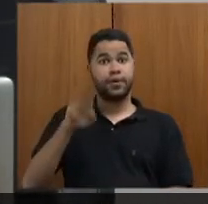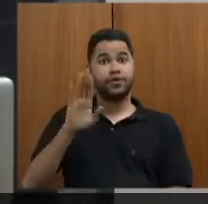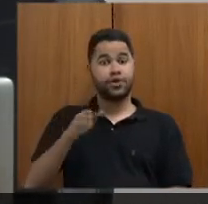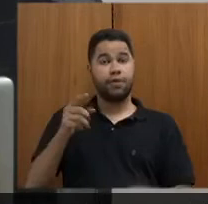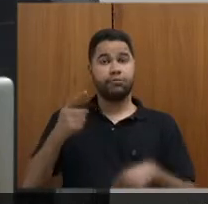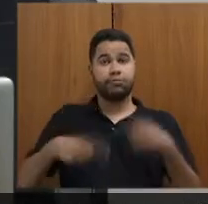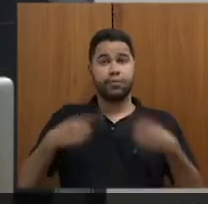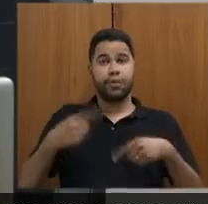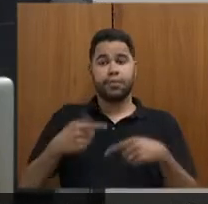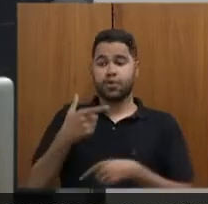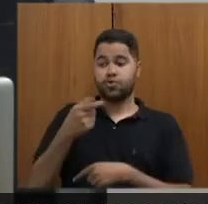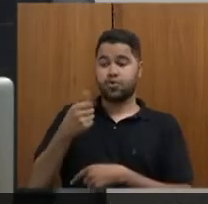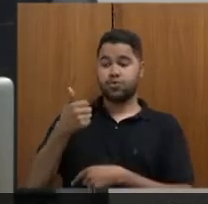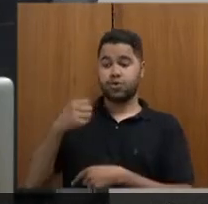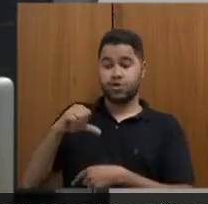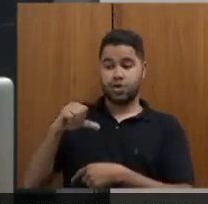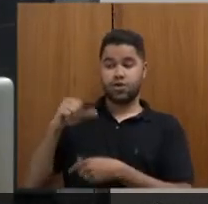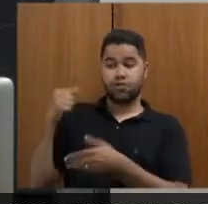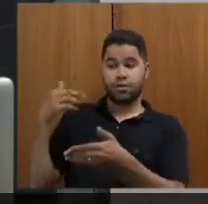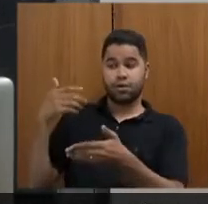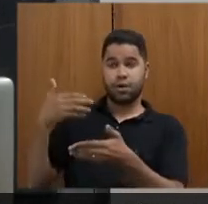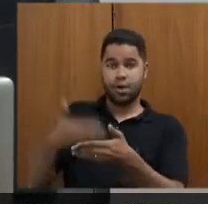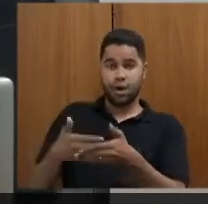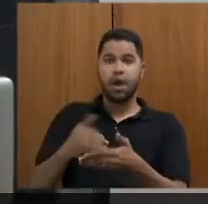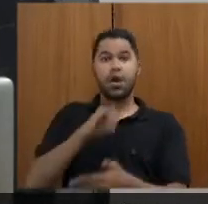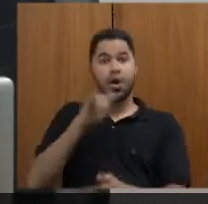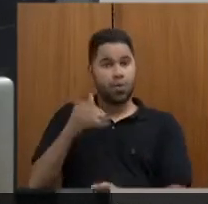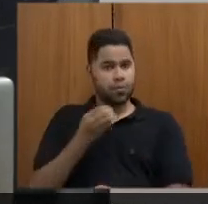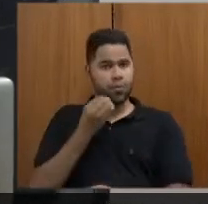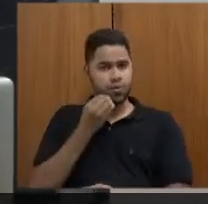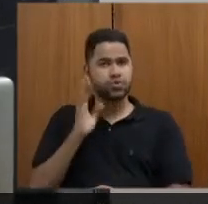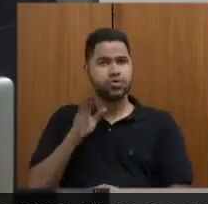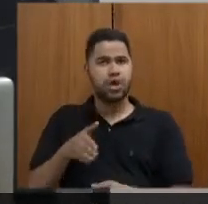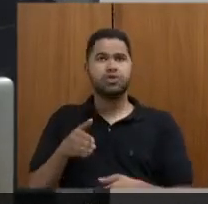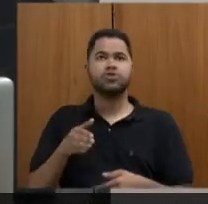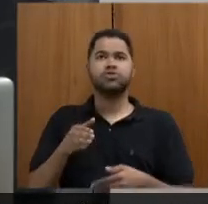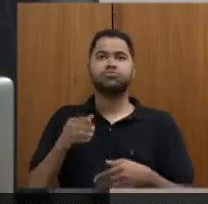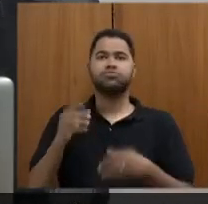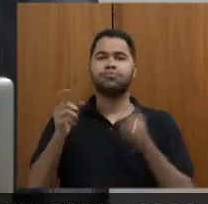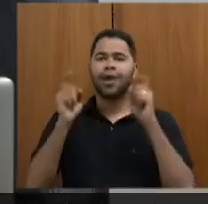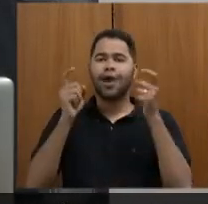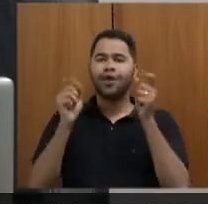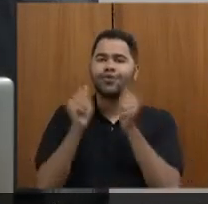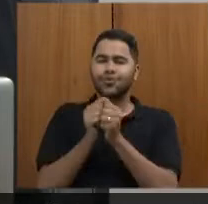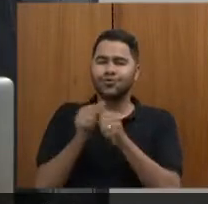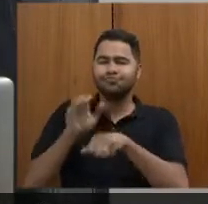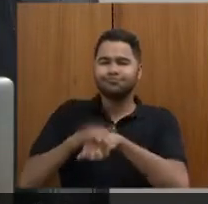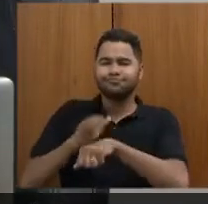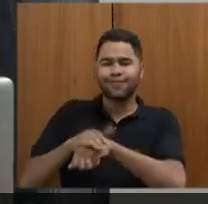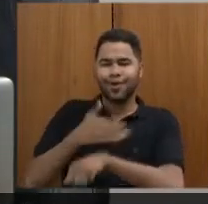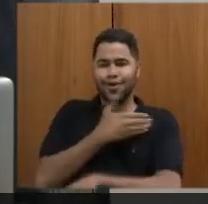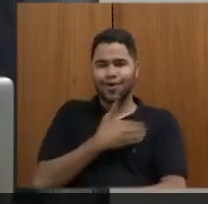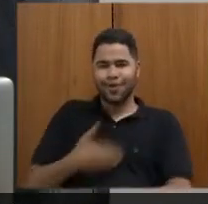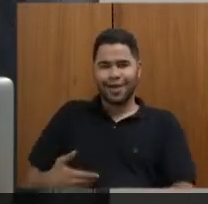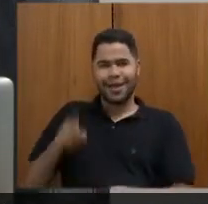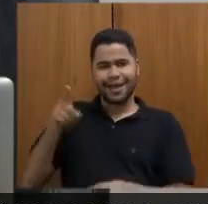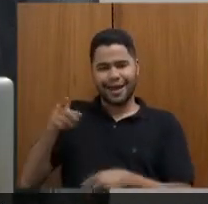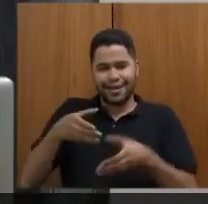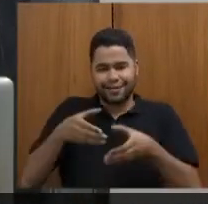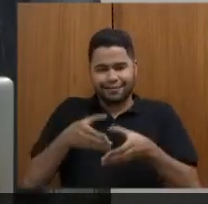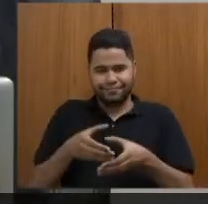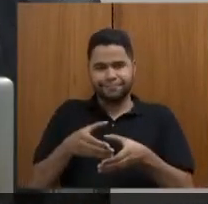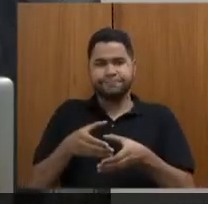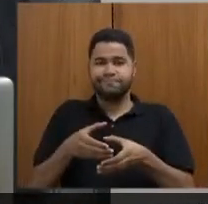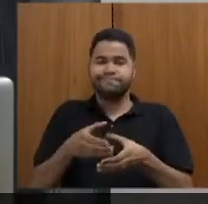sim, que eu, inclusive, tive uma oportunidade de me reunir com o próprio governador, né, lá no, na cidade administrativa,